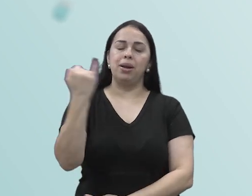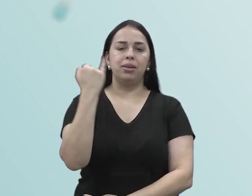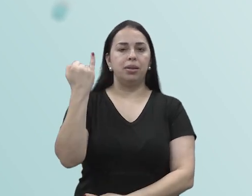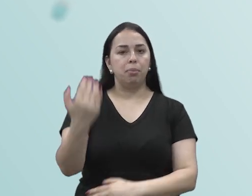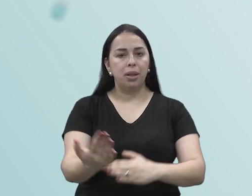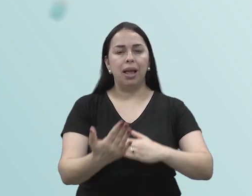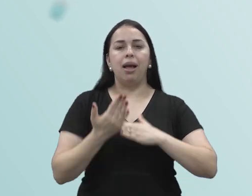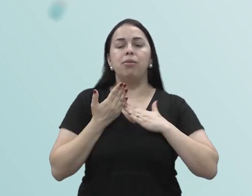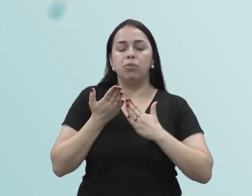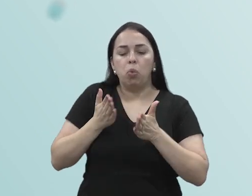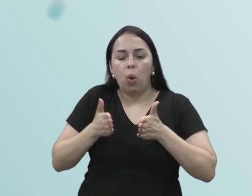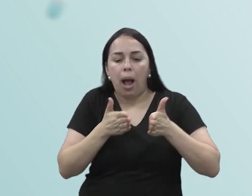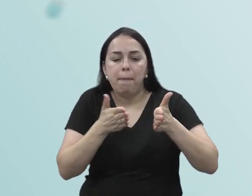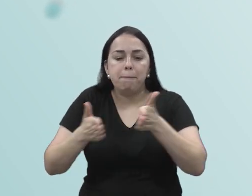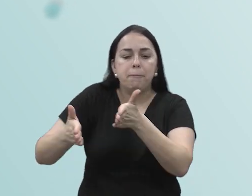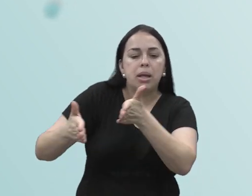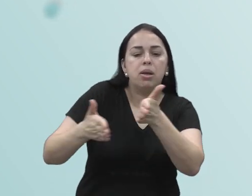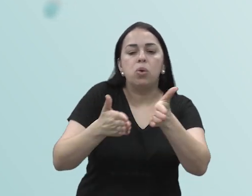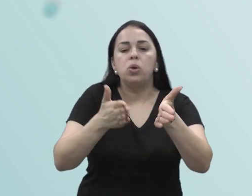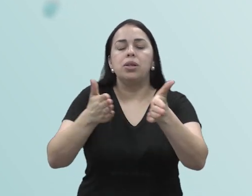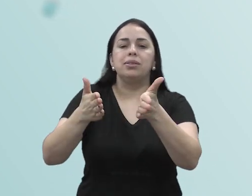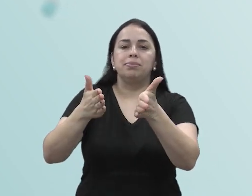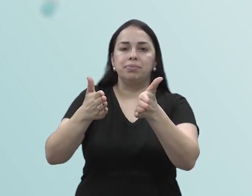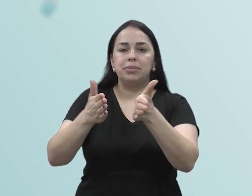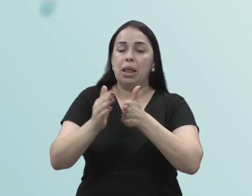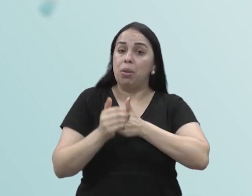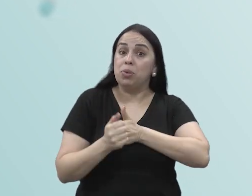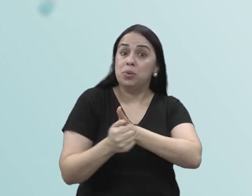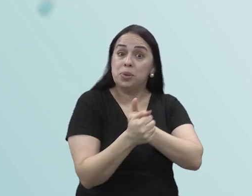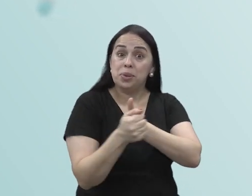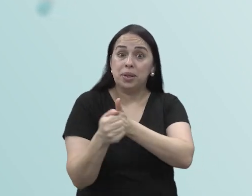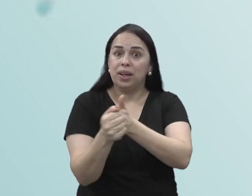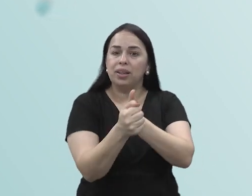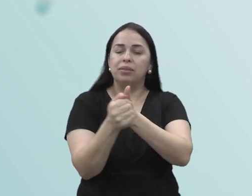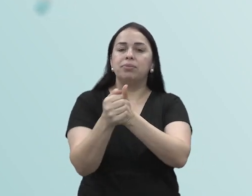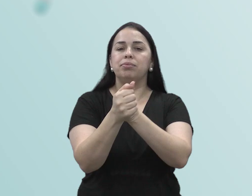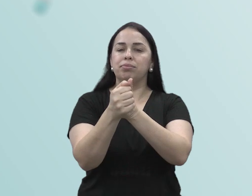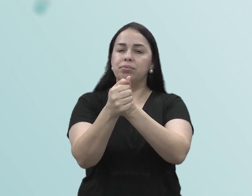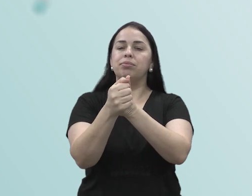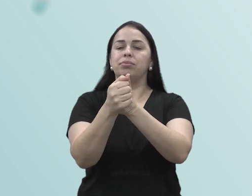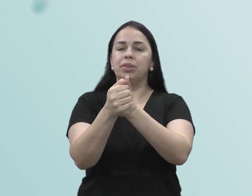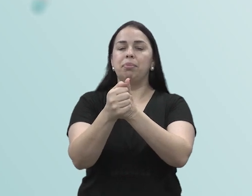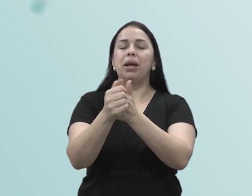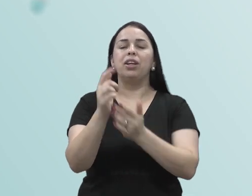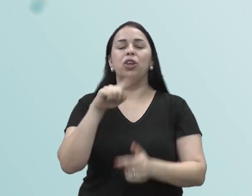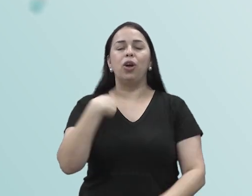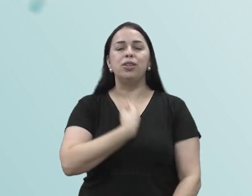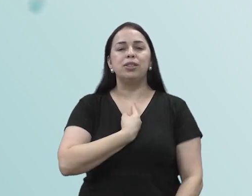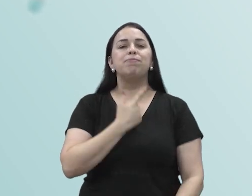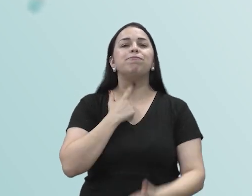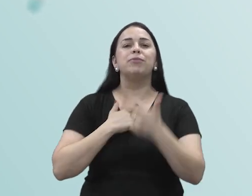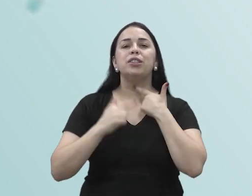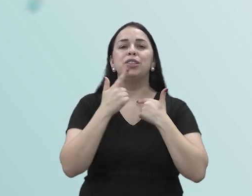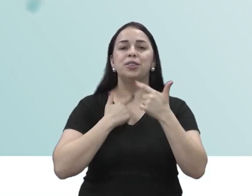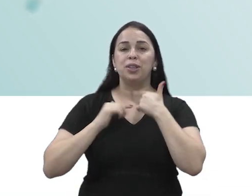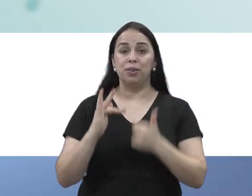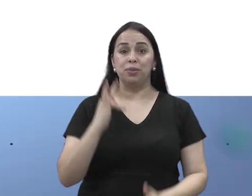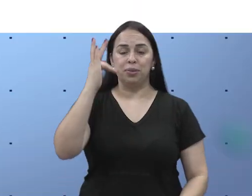porque eles trazem aí um norte para a nossa vida. Eles são guias, né, que vão aí nos levar para aquilo que a gente